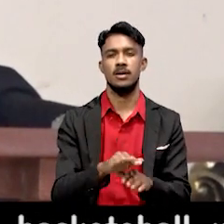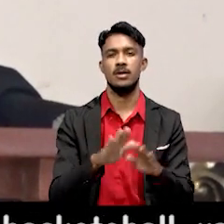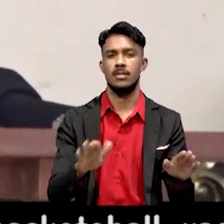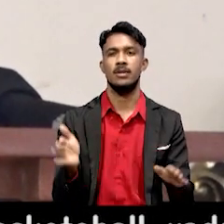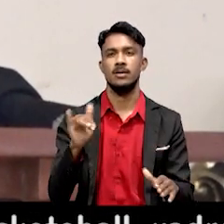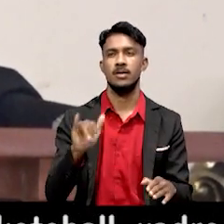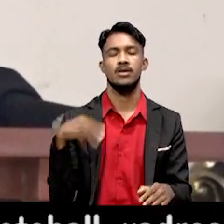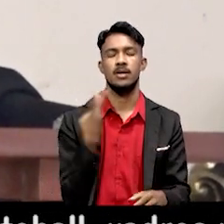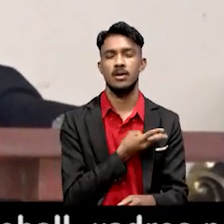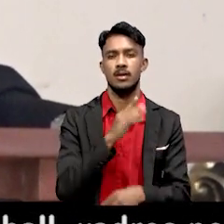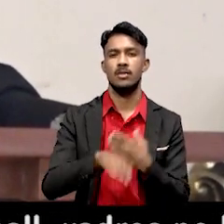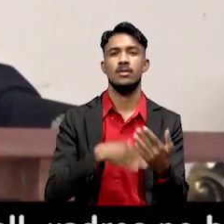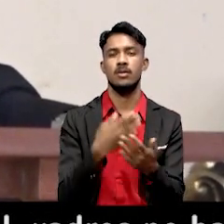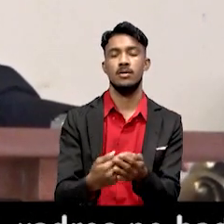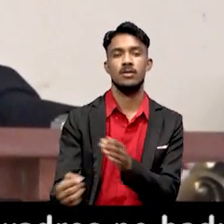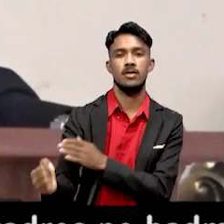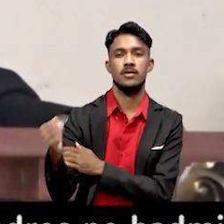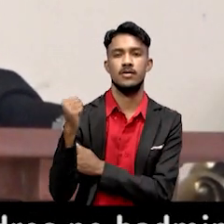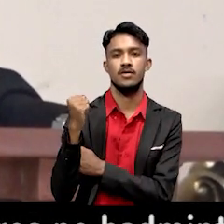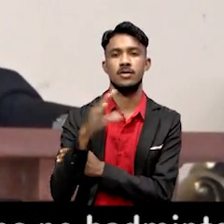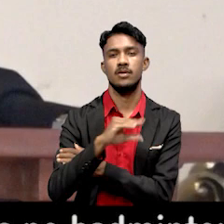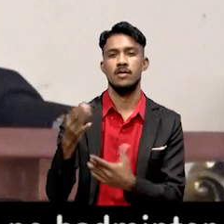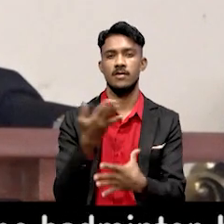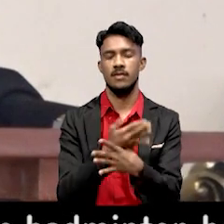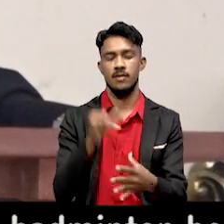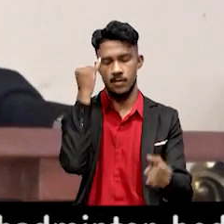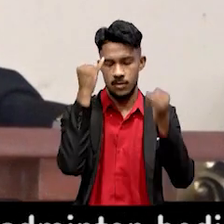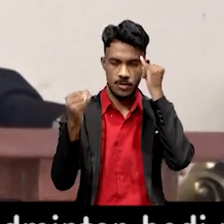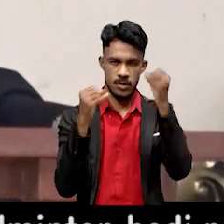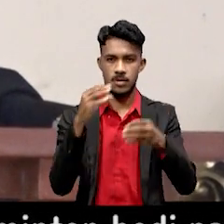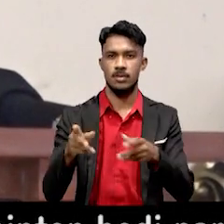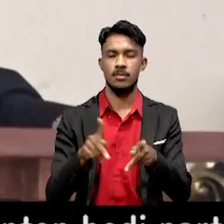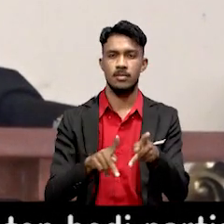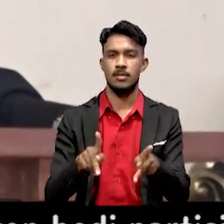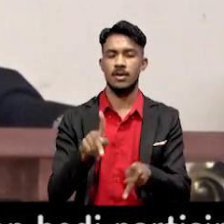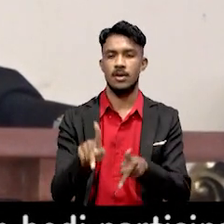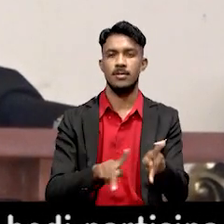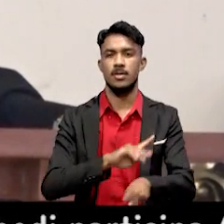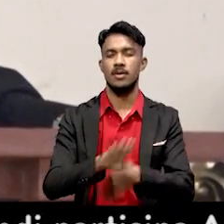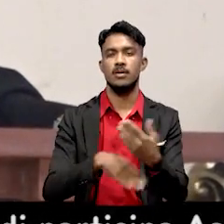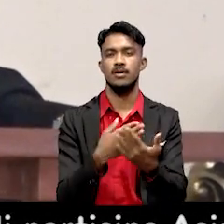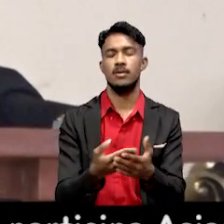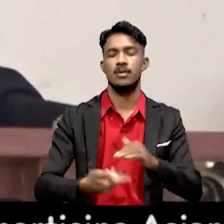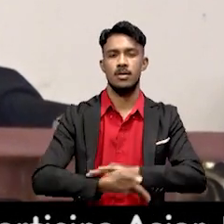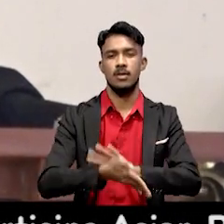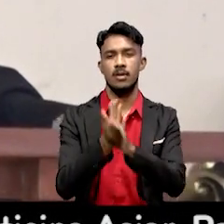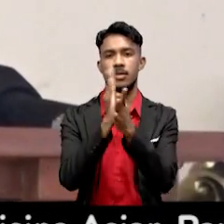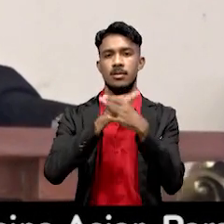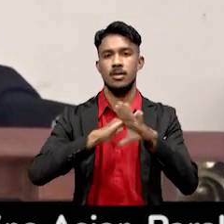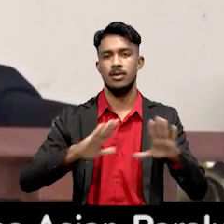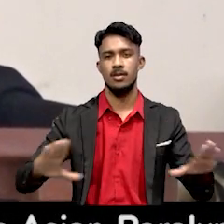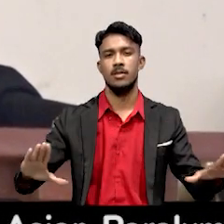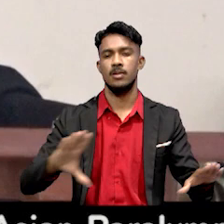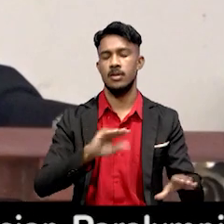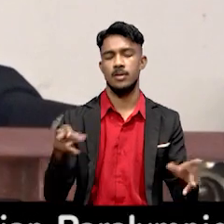então outra esforça, sensibiliza a cidadão sira para que remete paz no estabilidade do